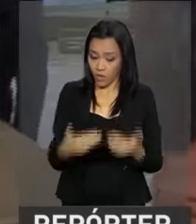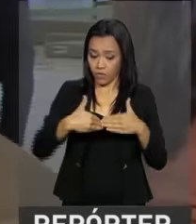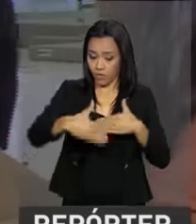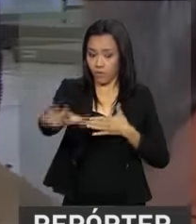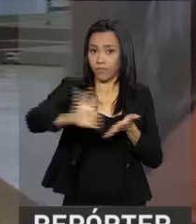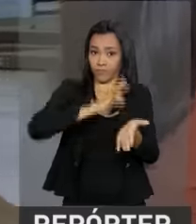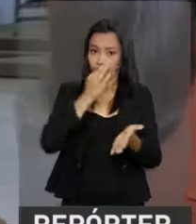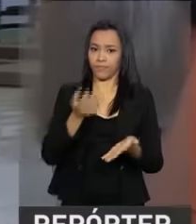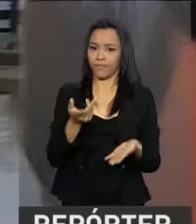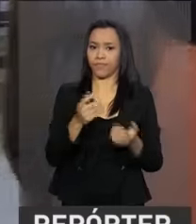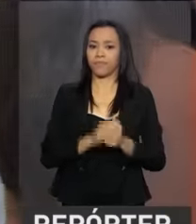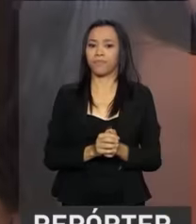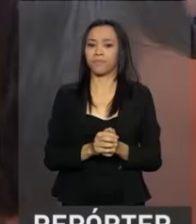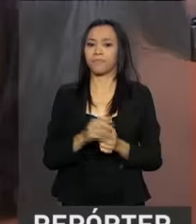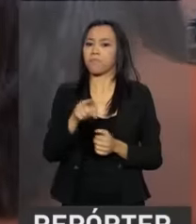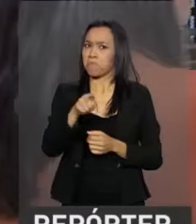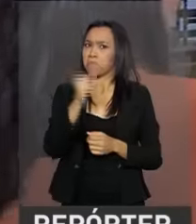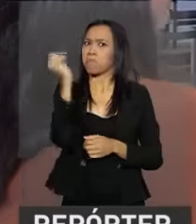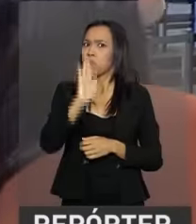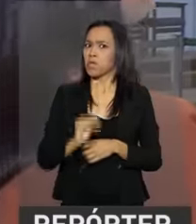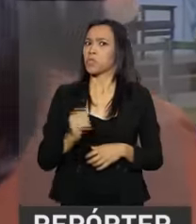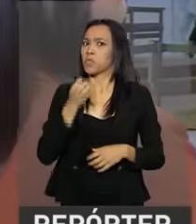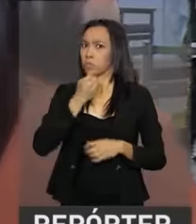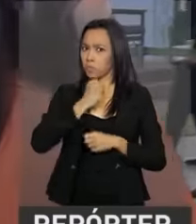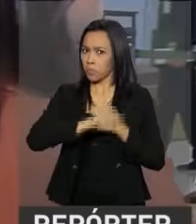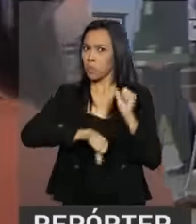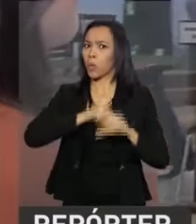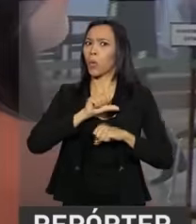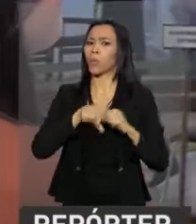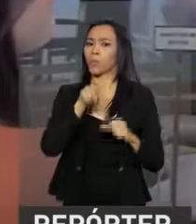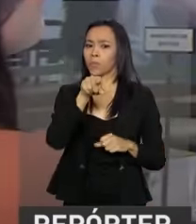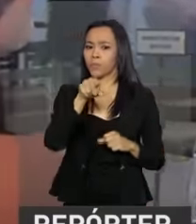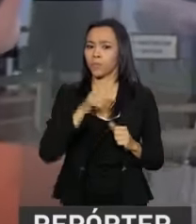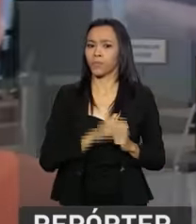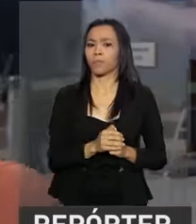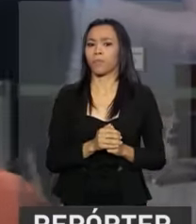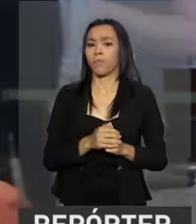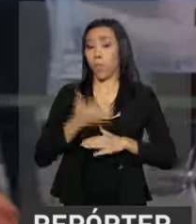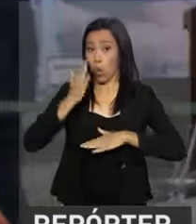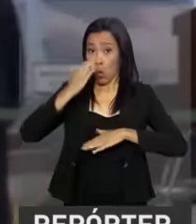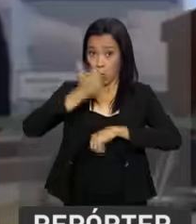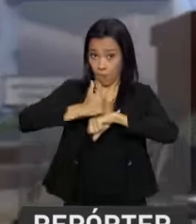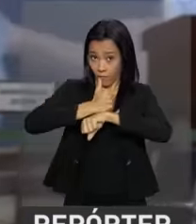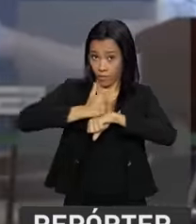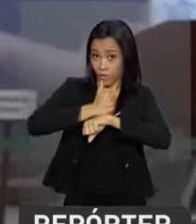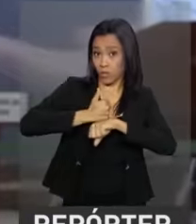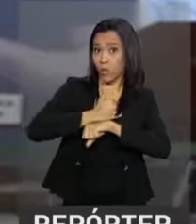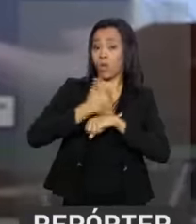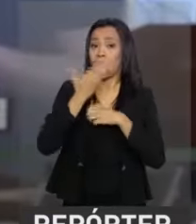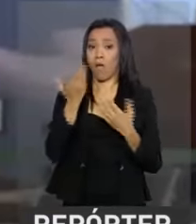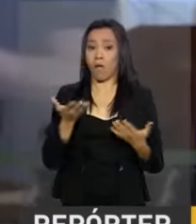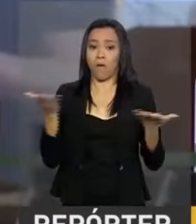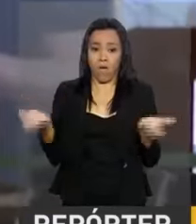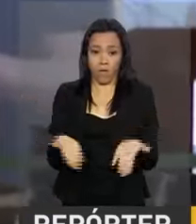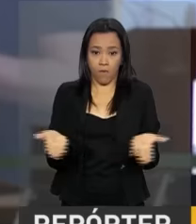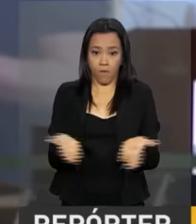hoje? Viva! O Brasil mudou, né? E o profissional parceiro